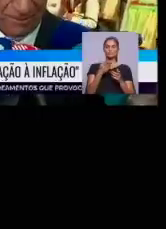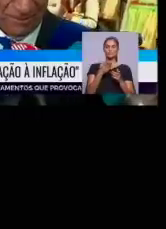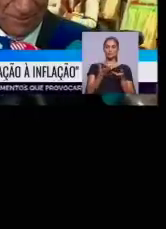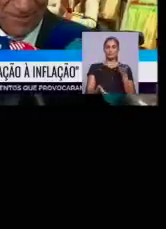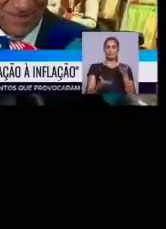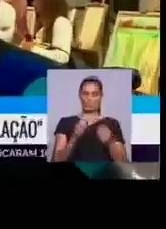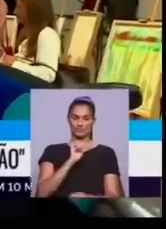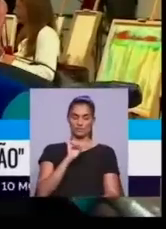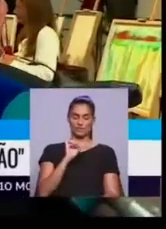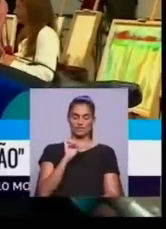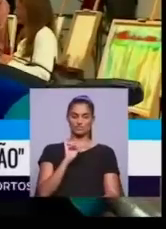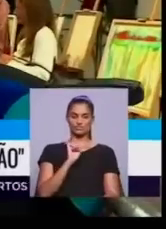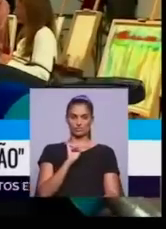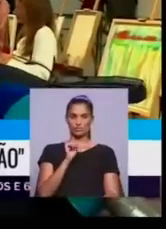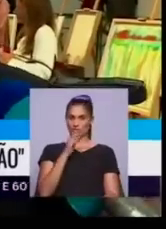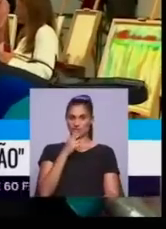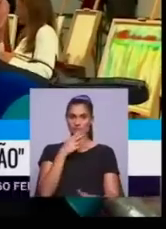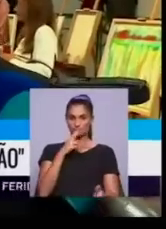nisto